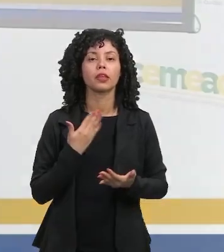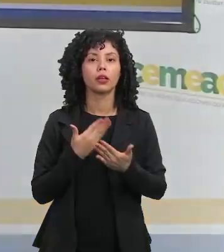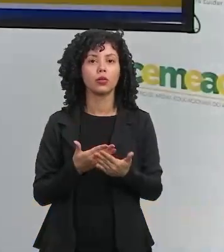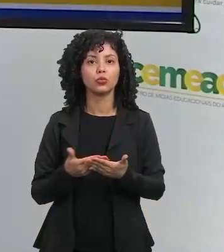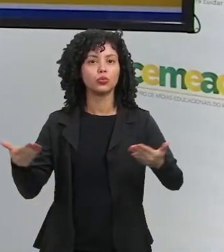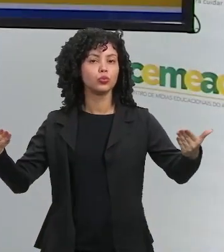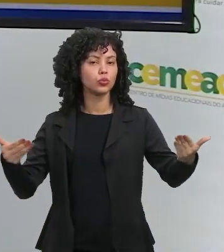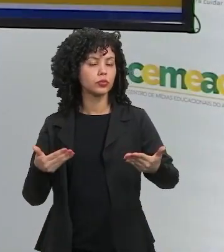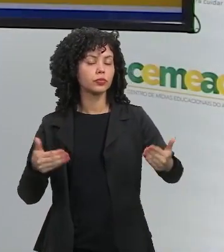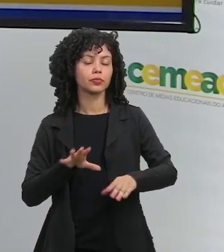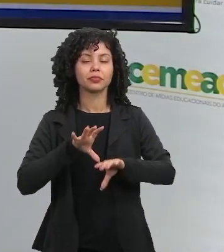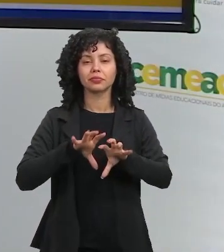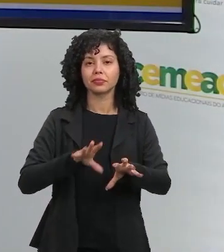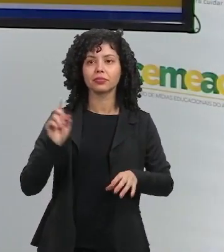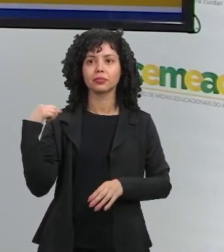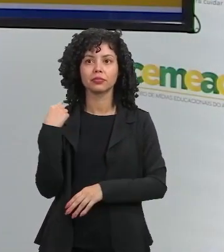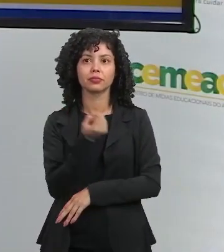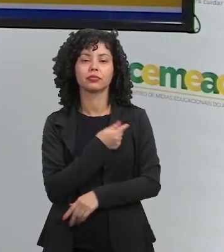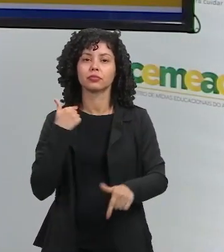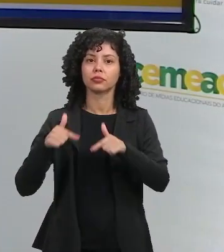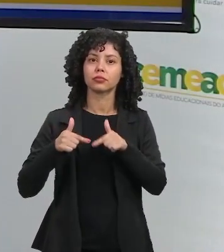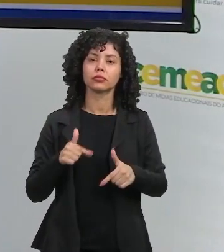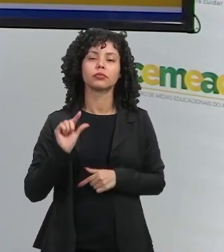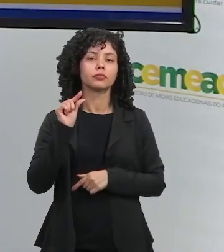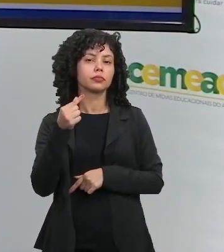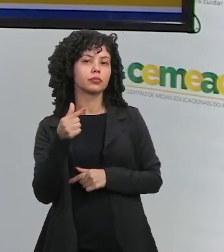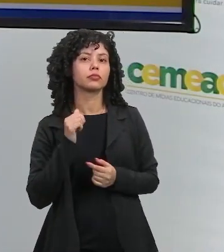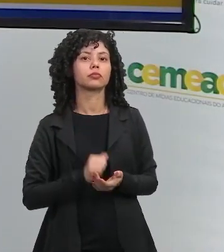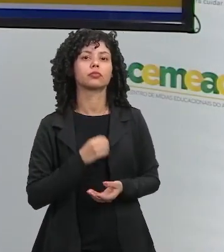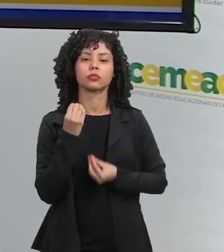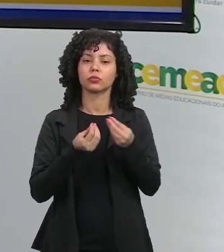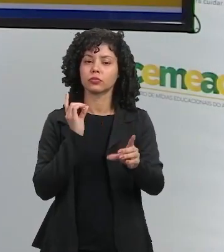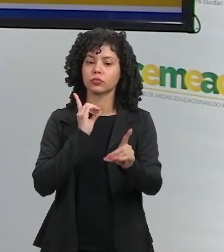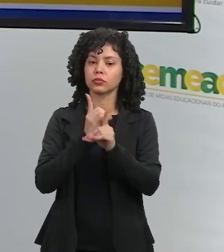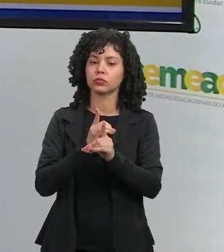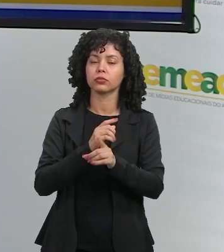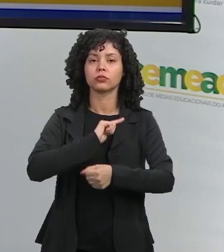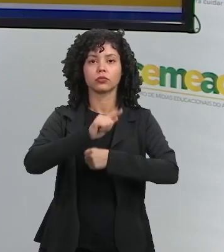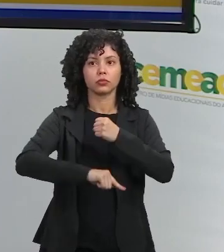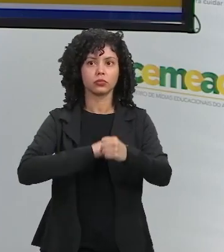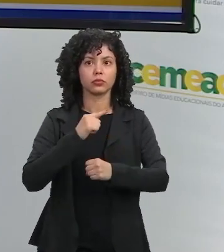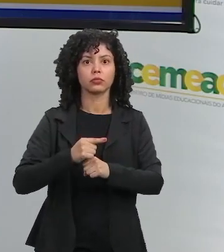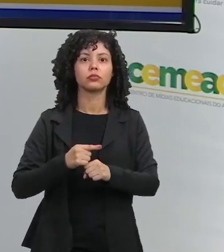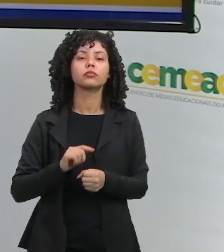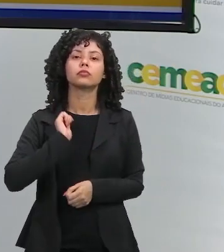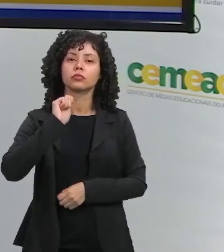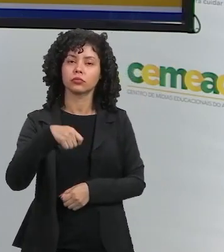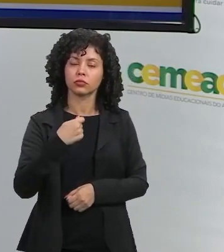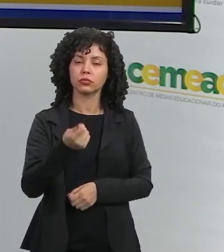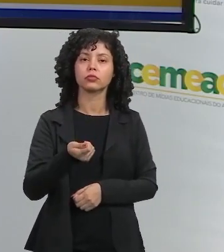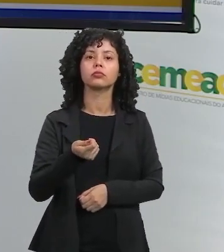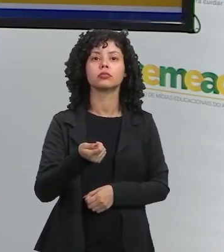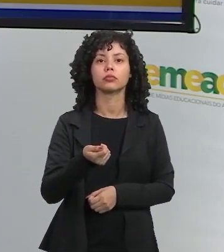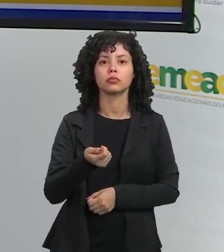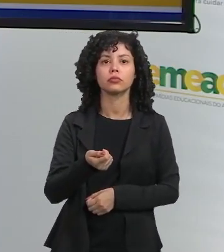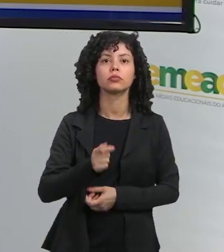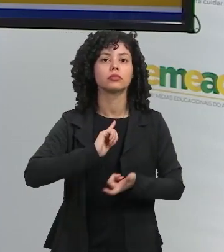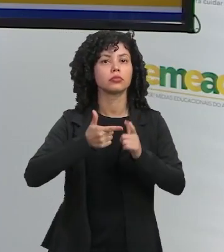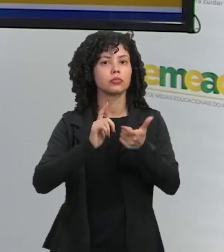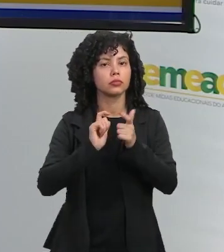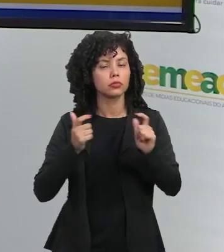aula de hoje foi isso. Nós trabalhamos um pouquinho sobre como identificar um átomo, né? Pela simbologia, tem que ser uma